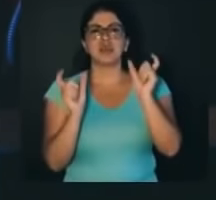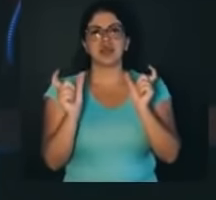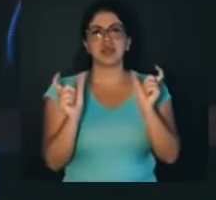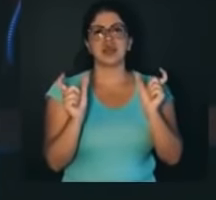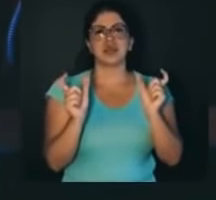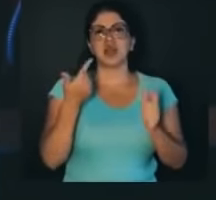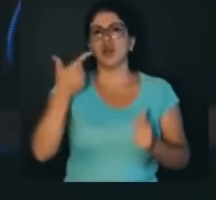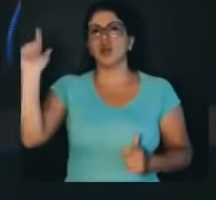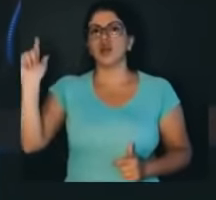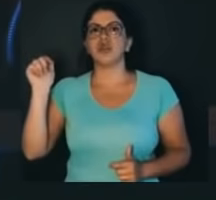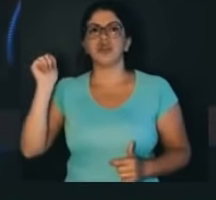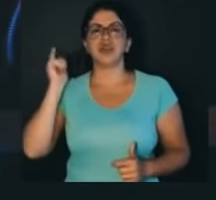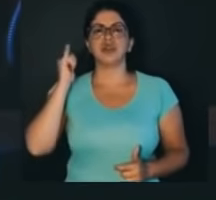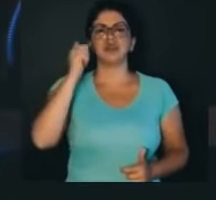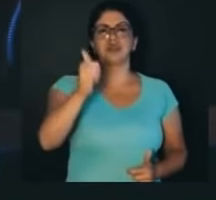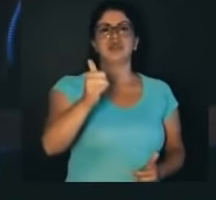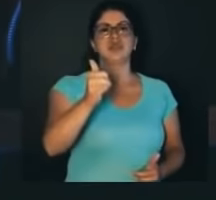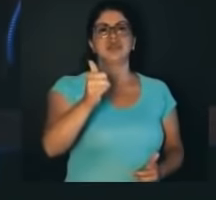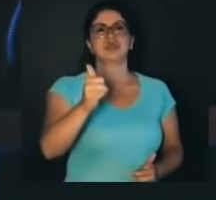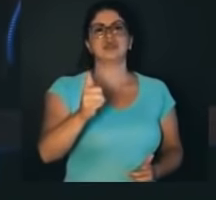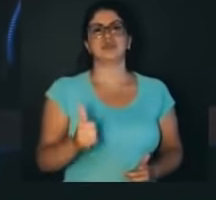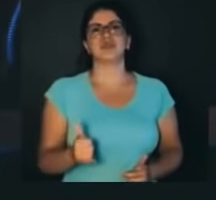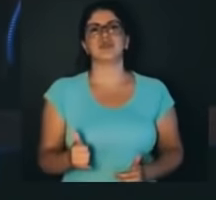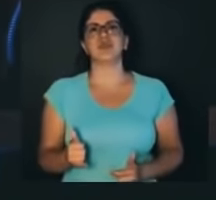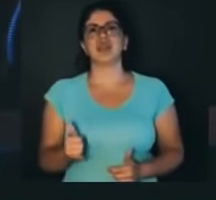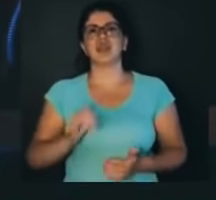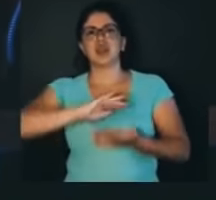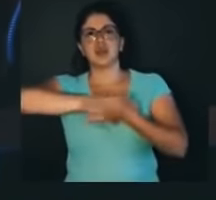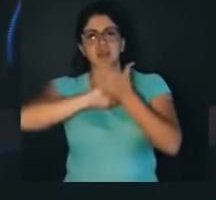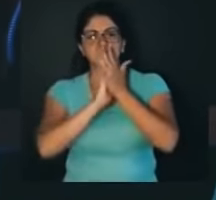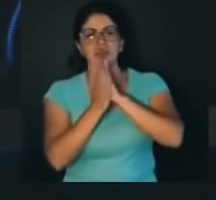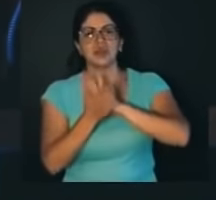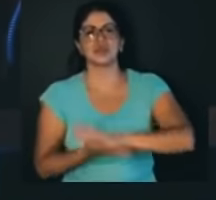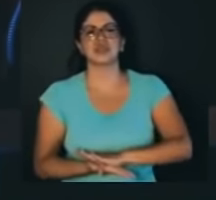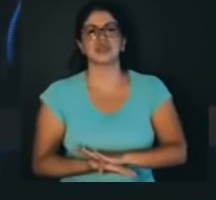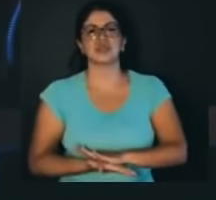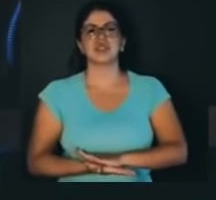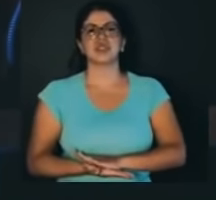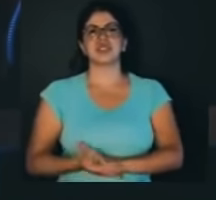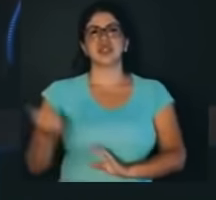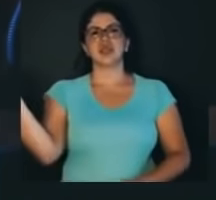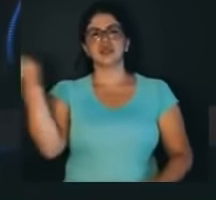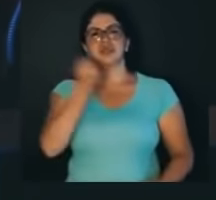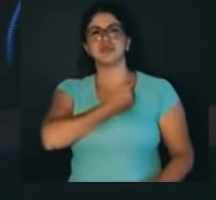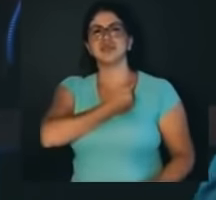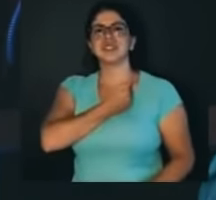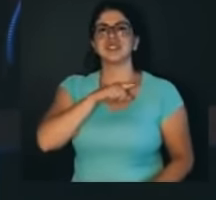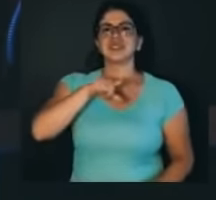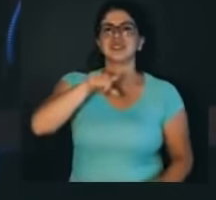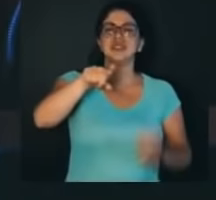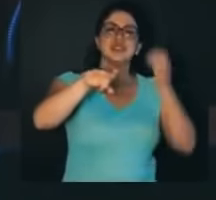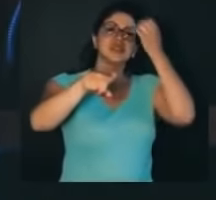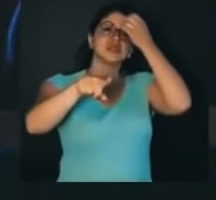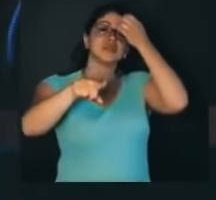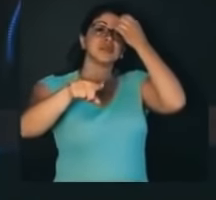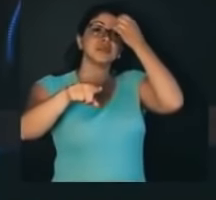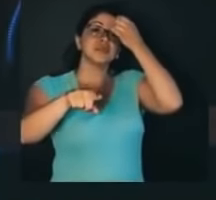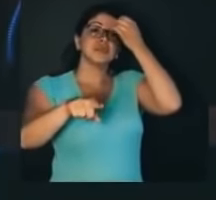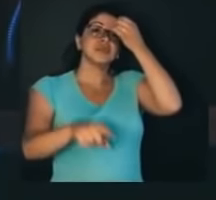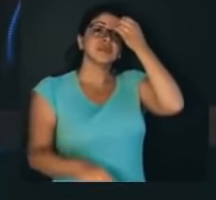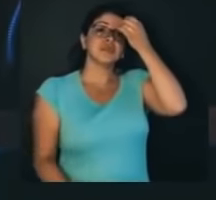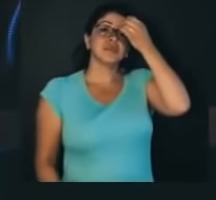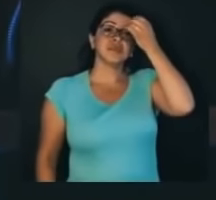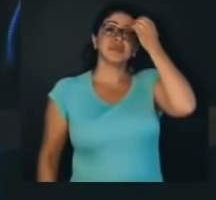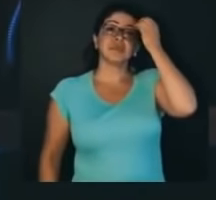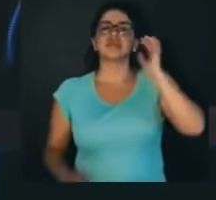até vir a matar você. Quando você aceita essa carga emocional que está sendo depositada sobre a tua